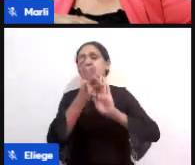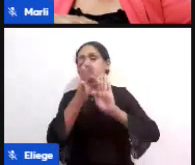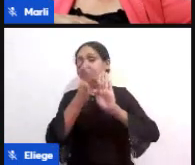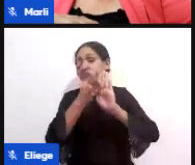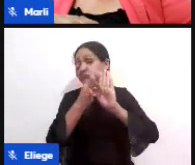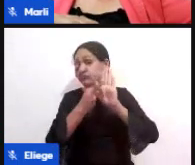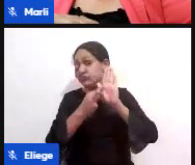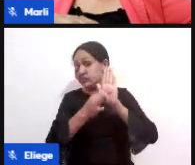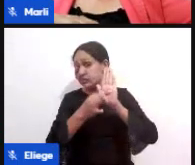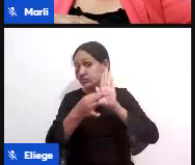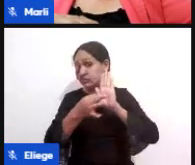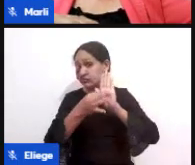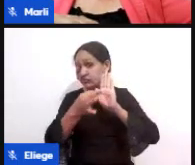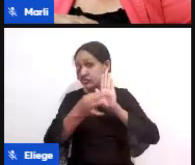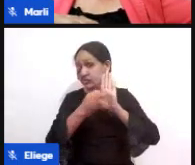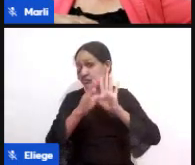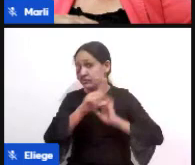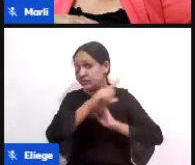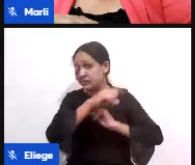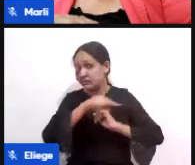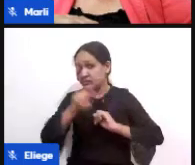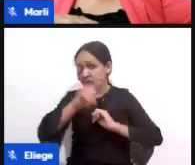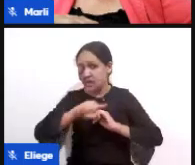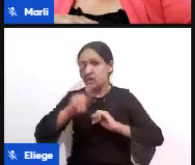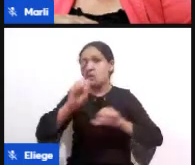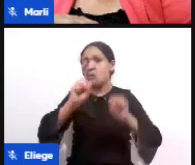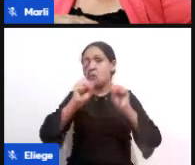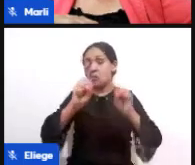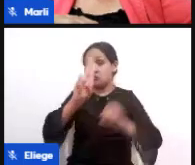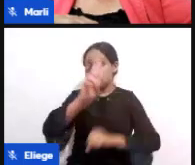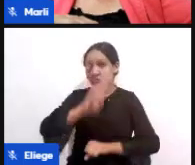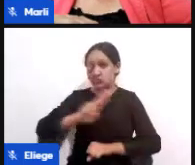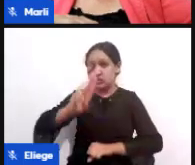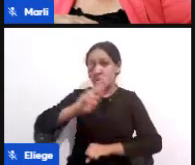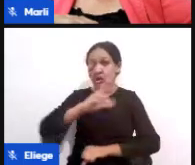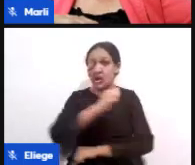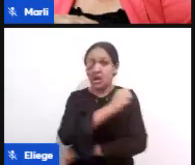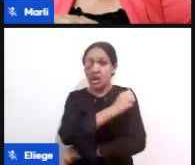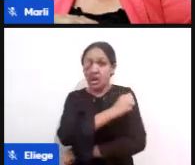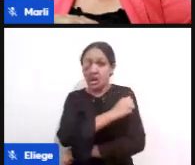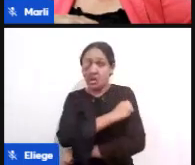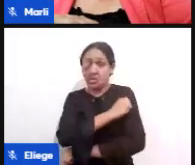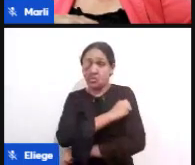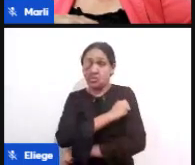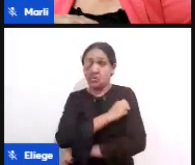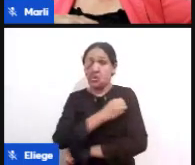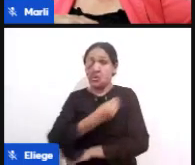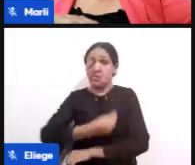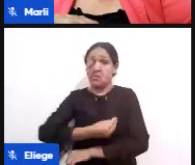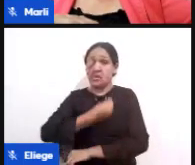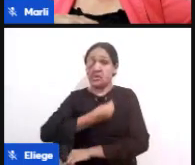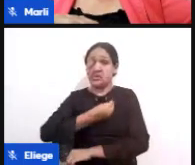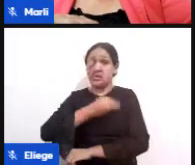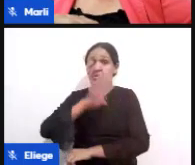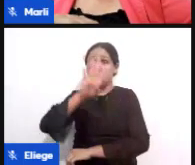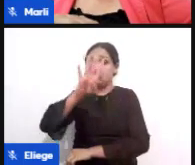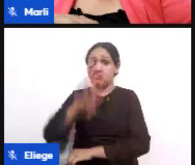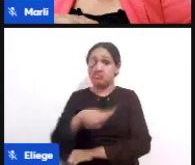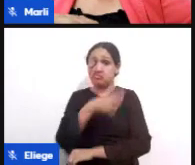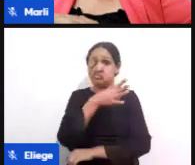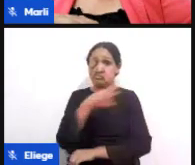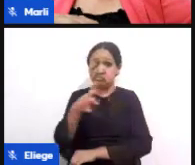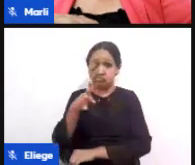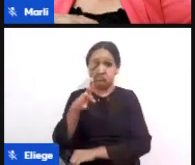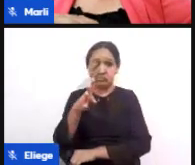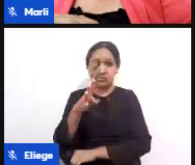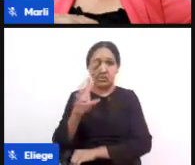pode ser utilizada para o aluno não presencial e o escalonado pode colocar uma sugestão de roteiro mais